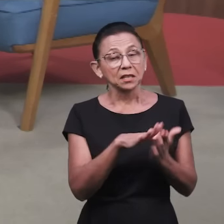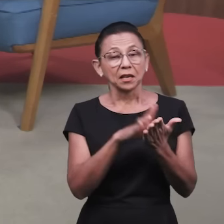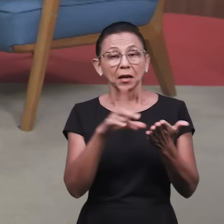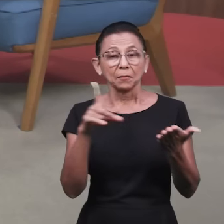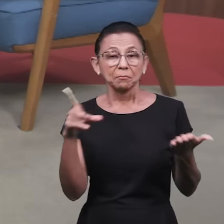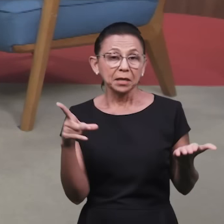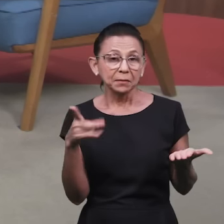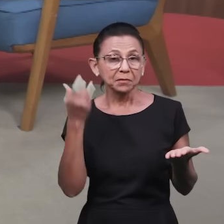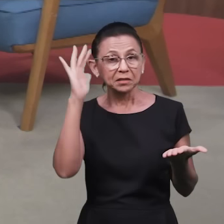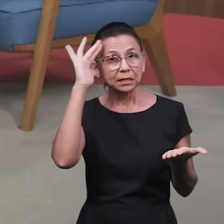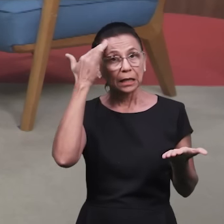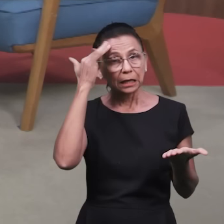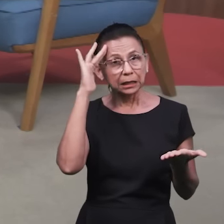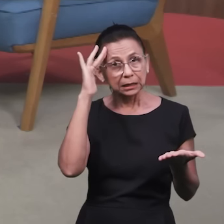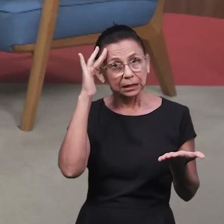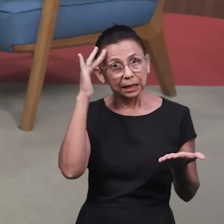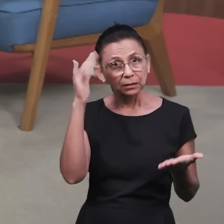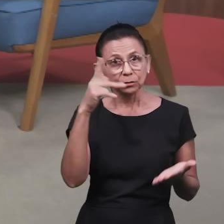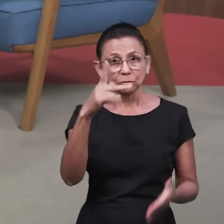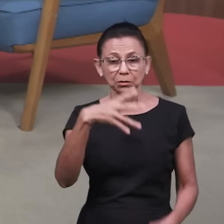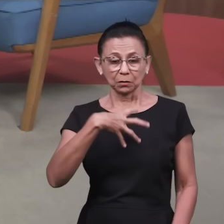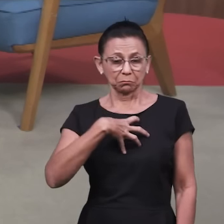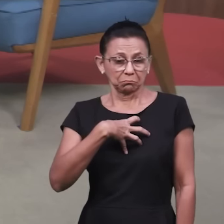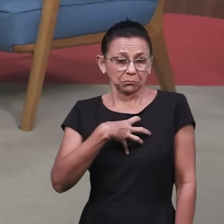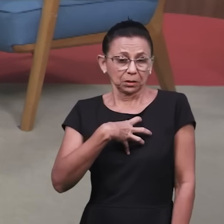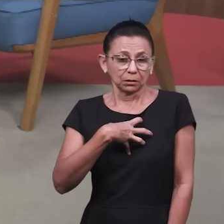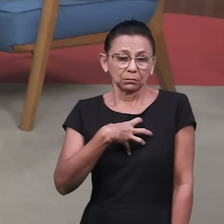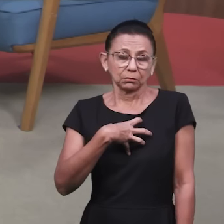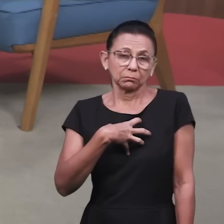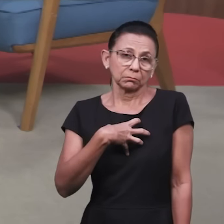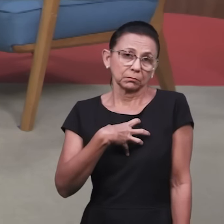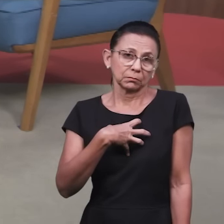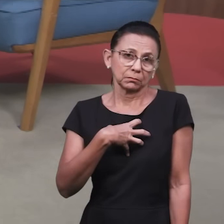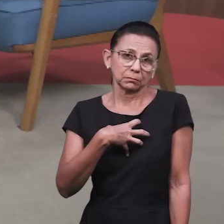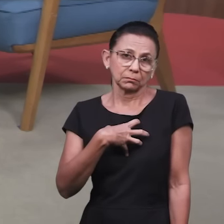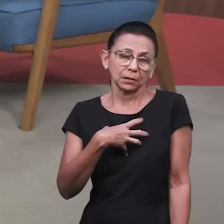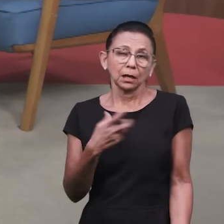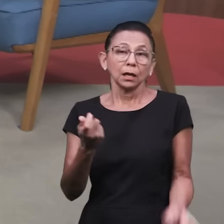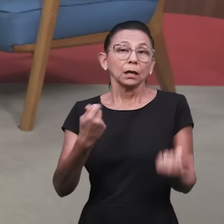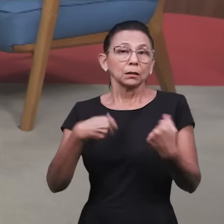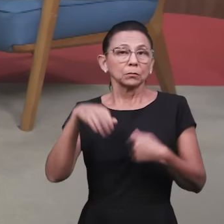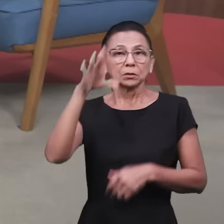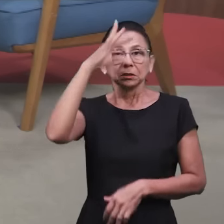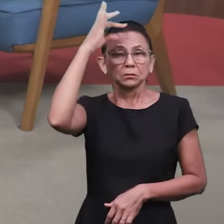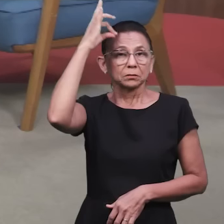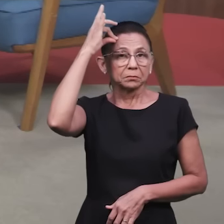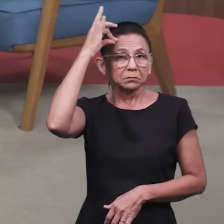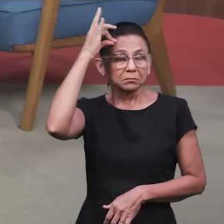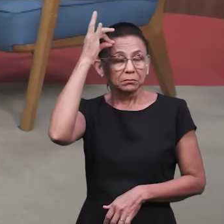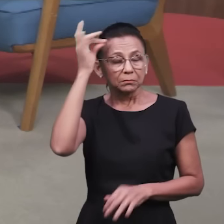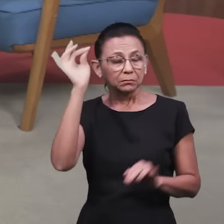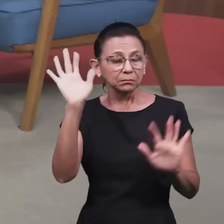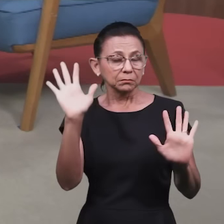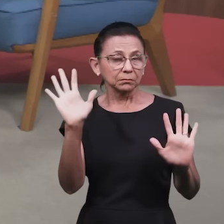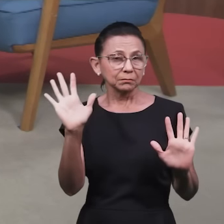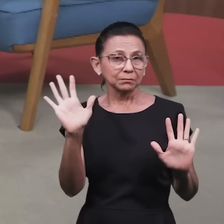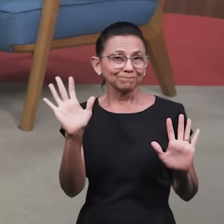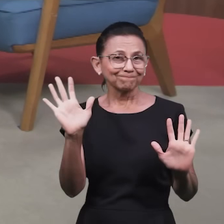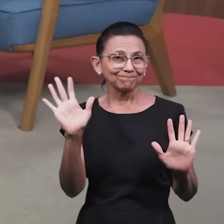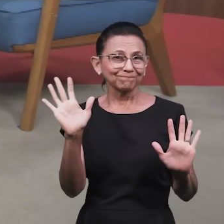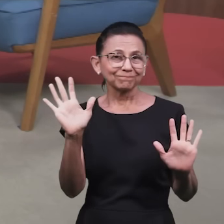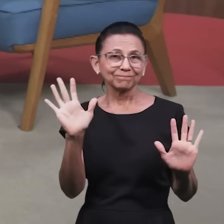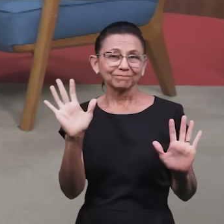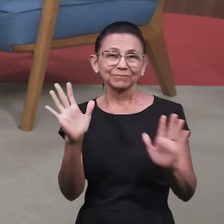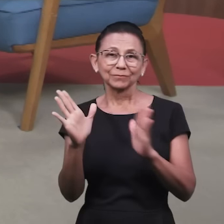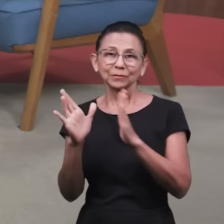quer, deixa de ter a operação do Espírito Santo, fecha a porta para o Espírito Santo, o amado vai-se embora